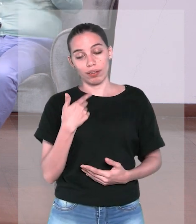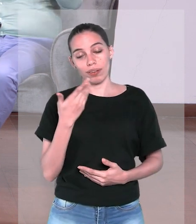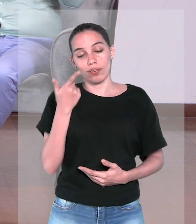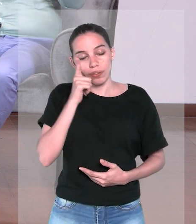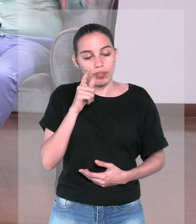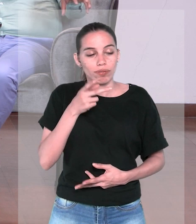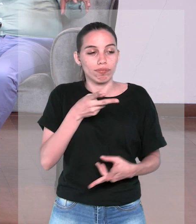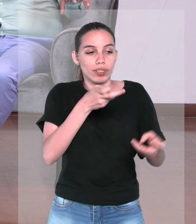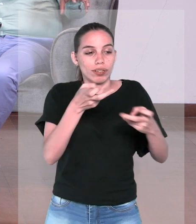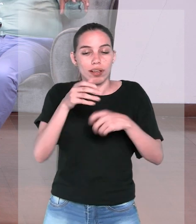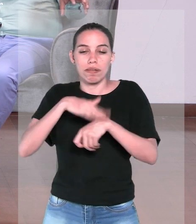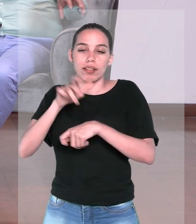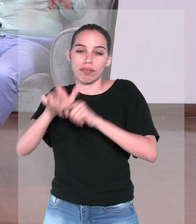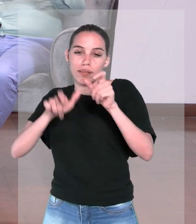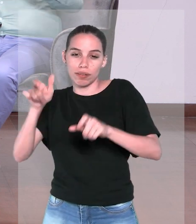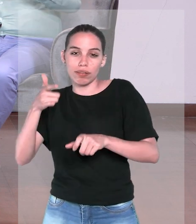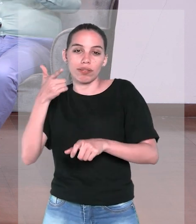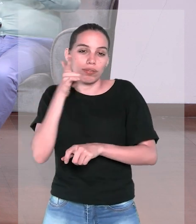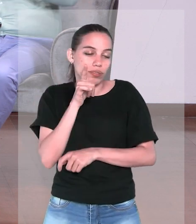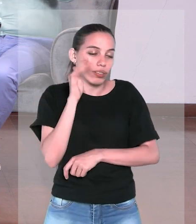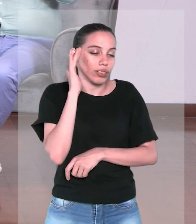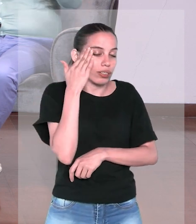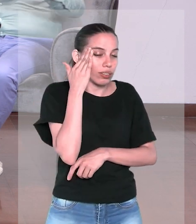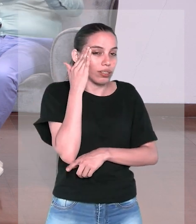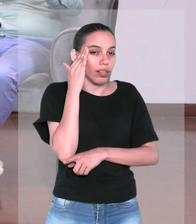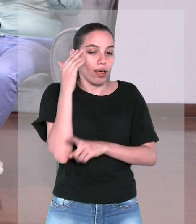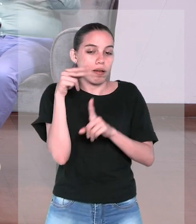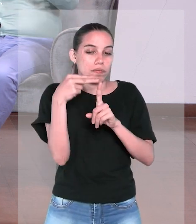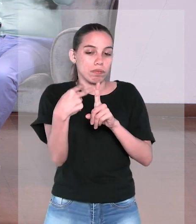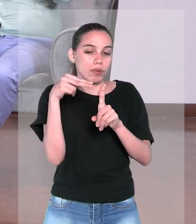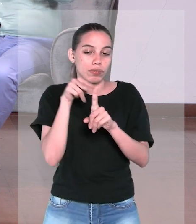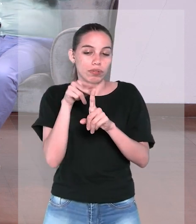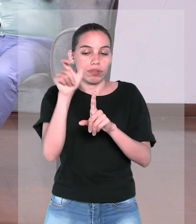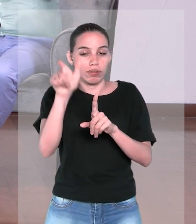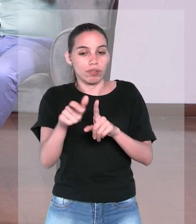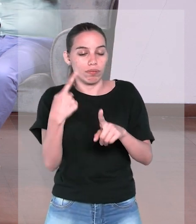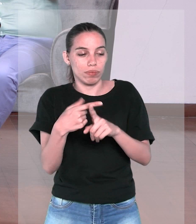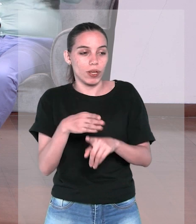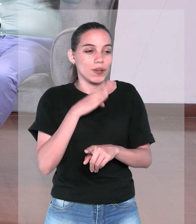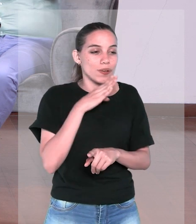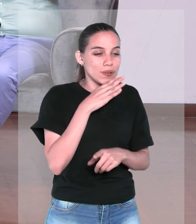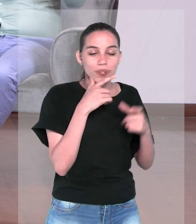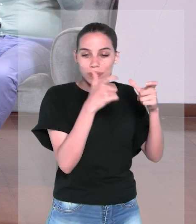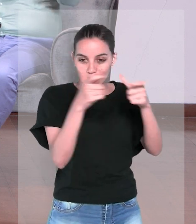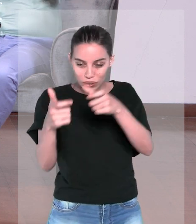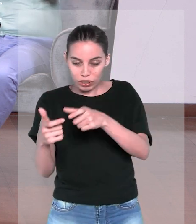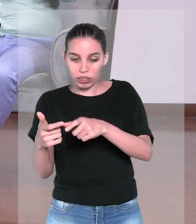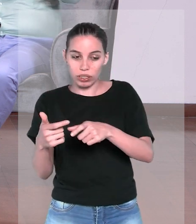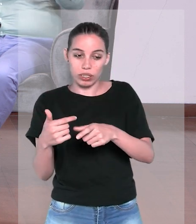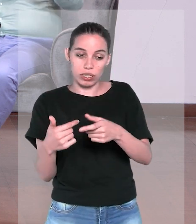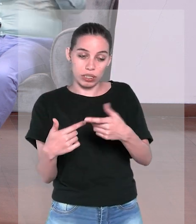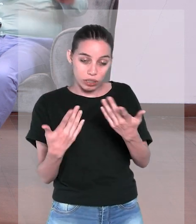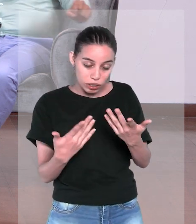fenômeno estritamente brasileiro, mas ele se dá com diferentes nuances